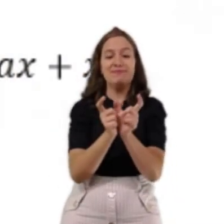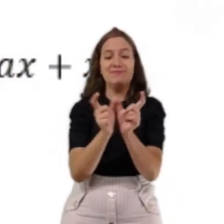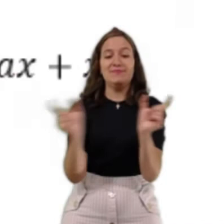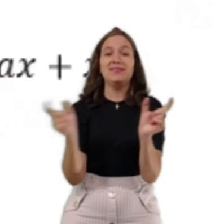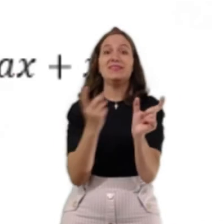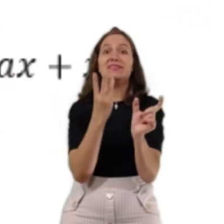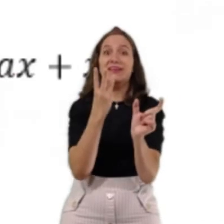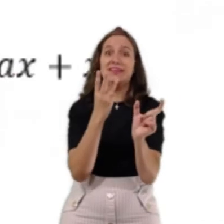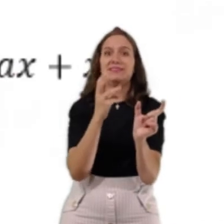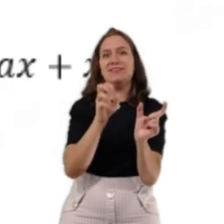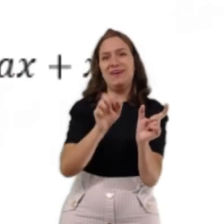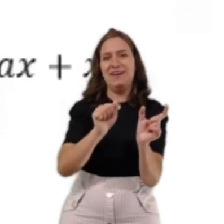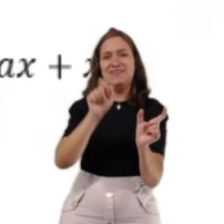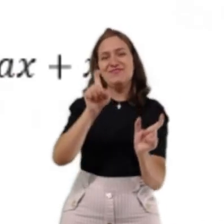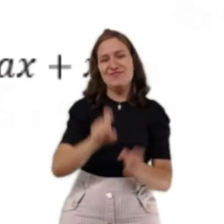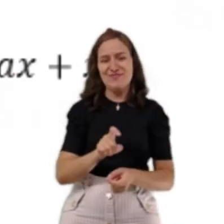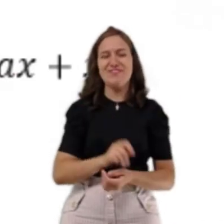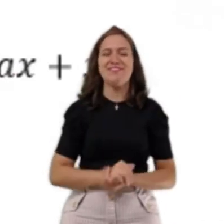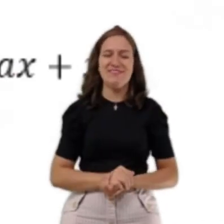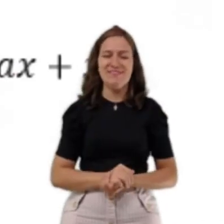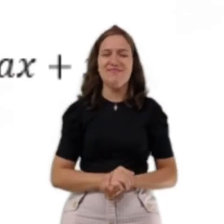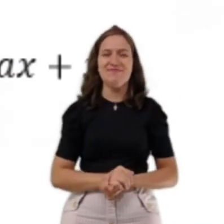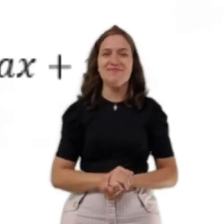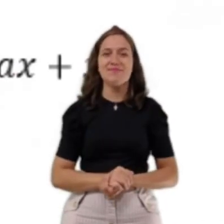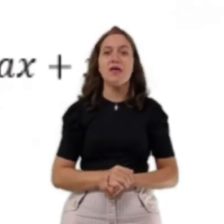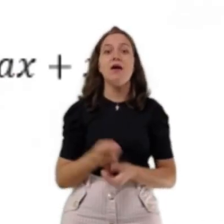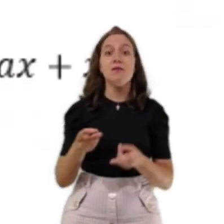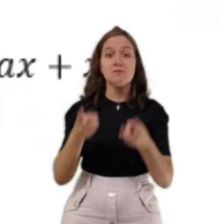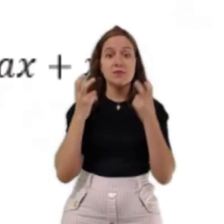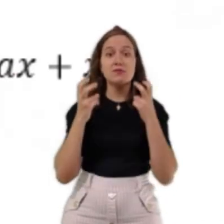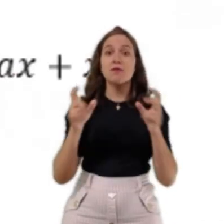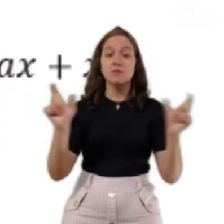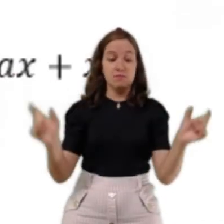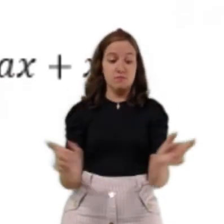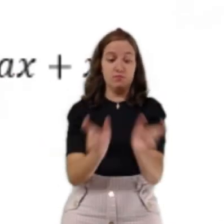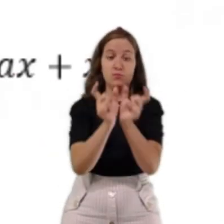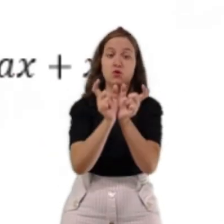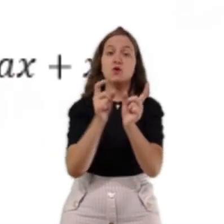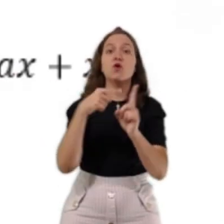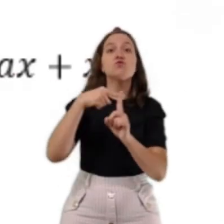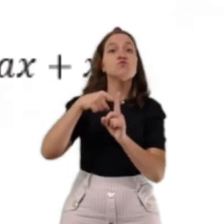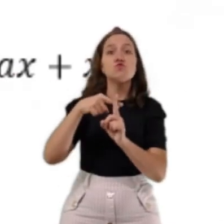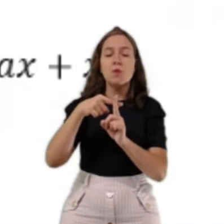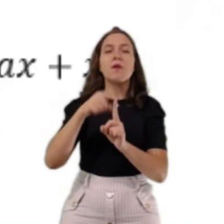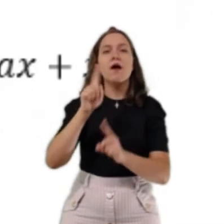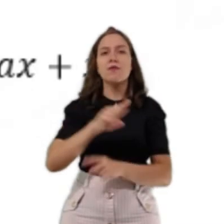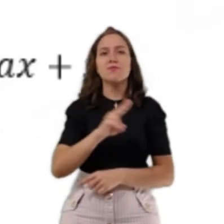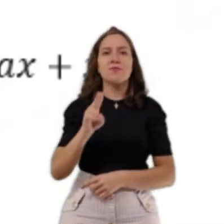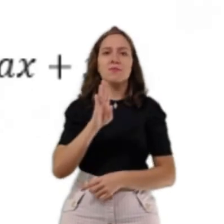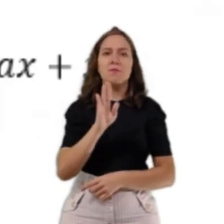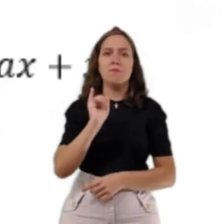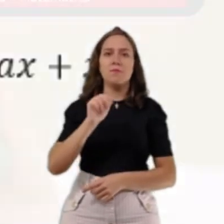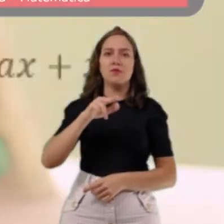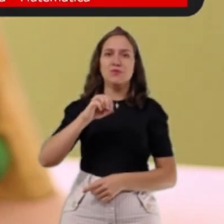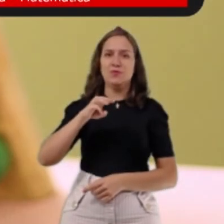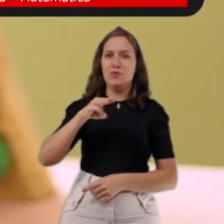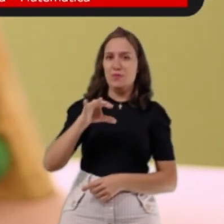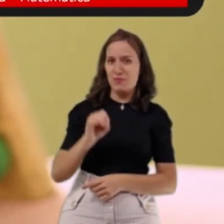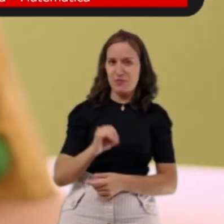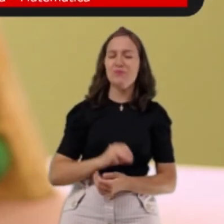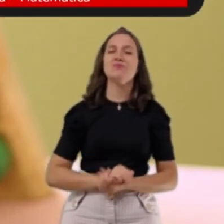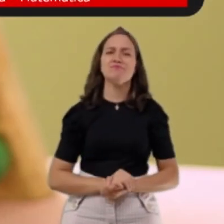achei no caso aqui eu vou ter um binômio soma de dois termos algébricos tá